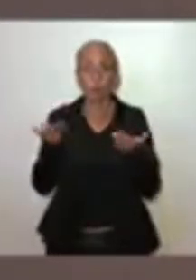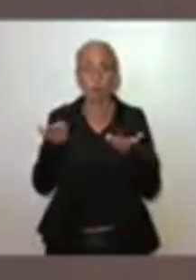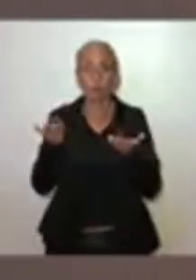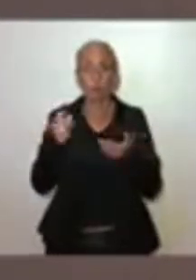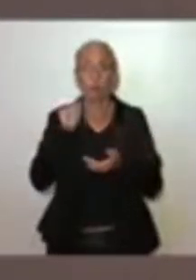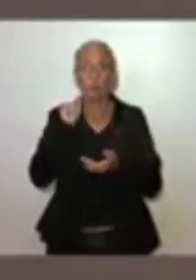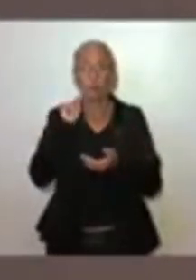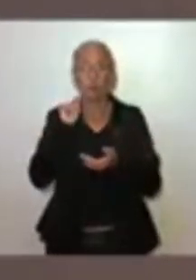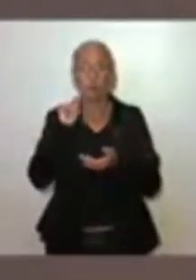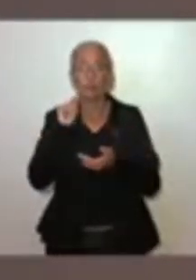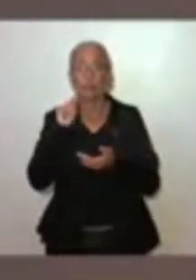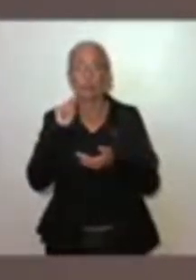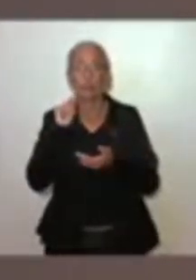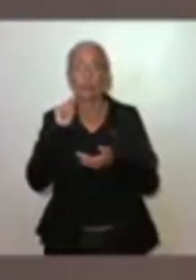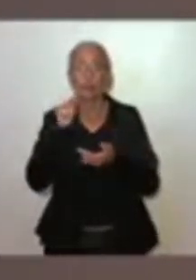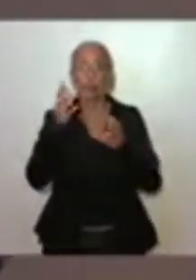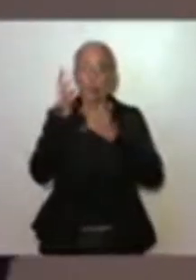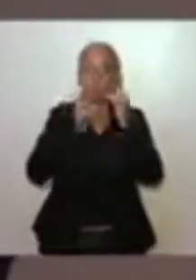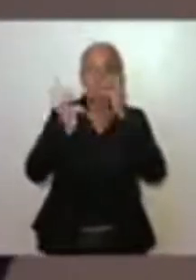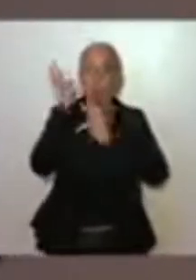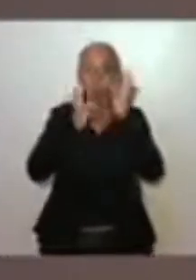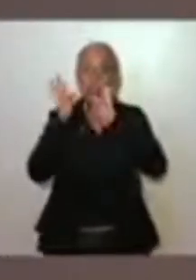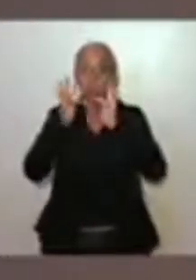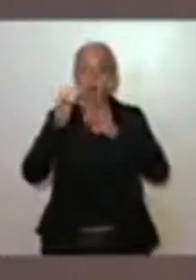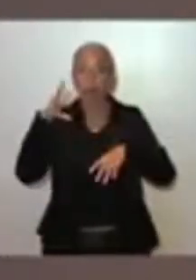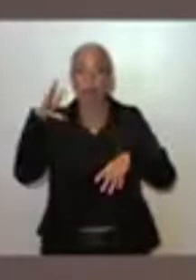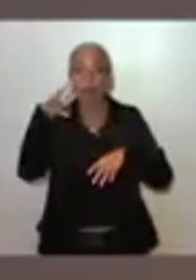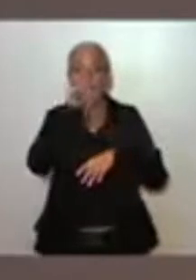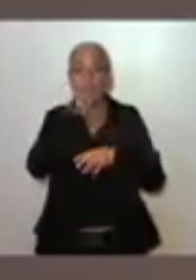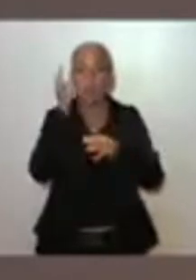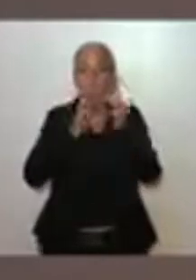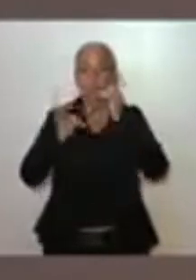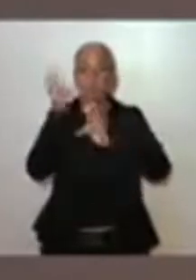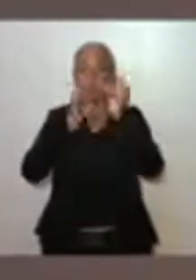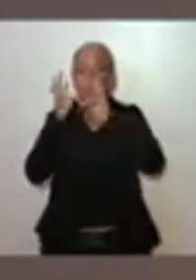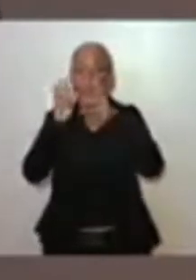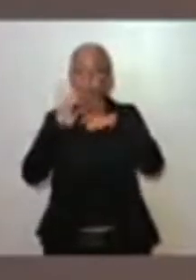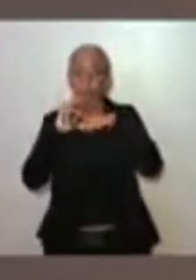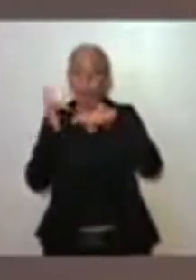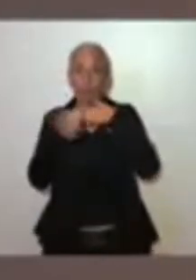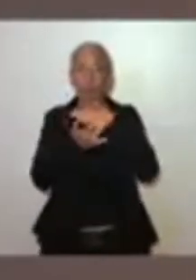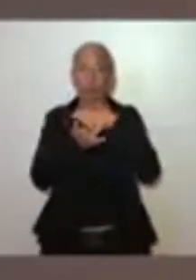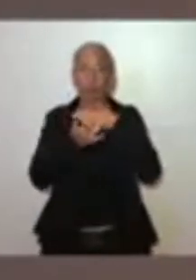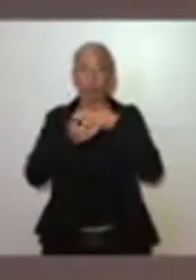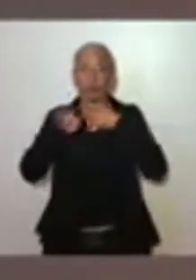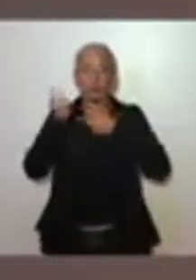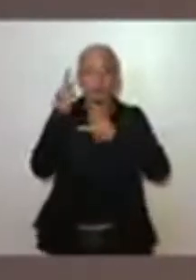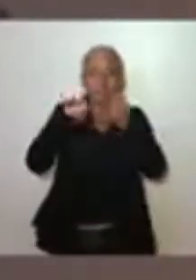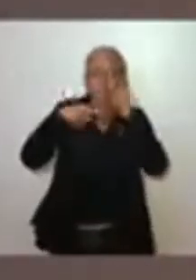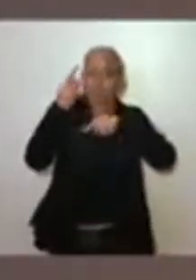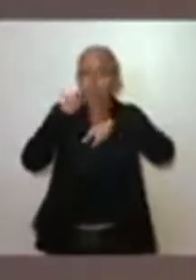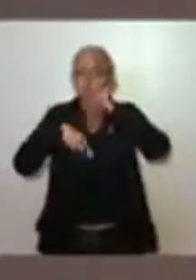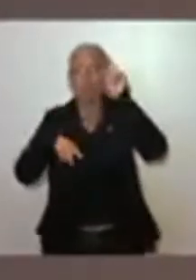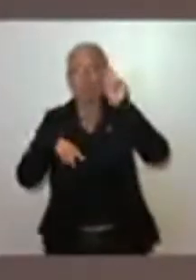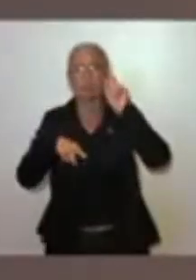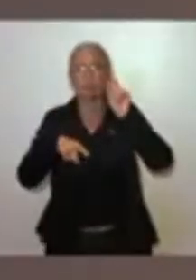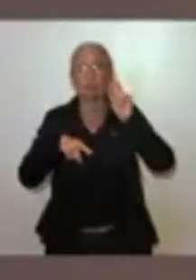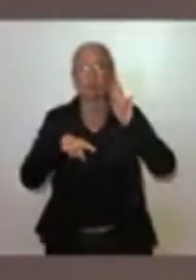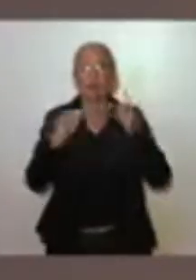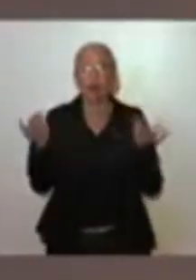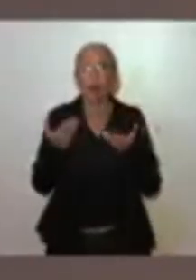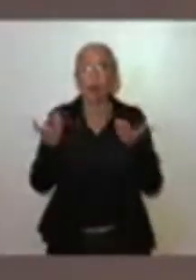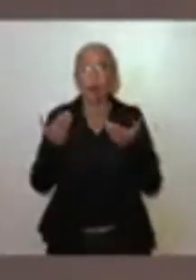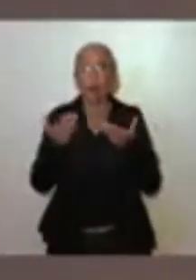que é a revolução tecnológica ou a revolução digital que mudou a maneira como